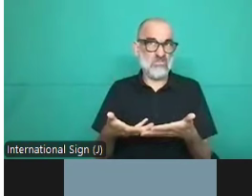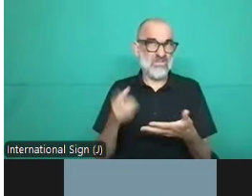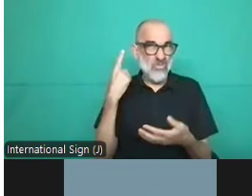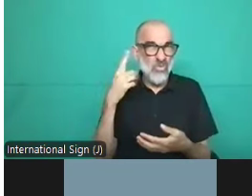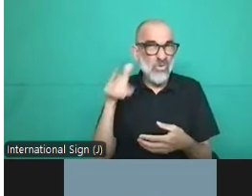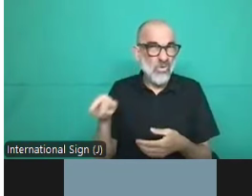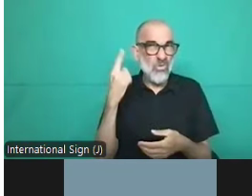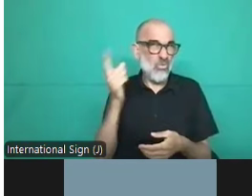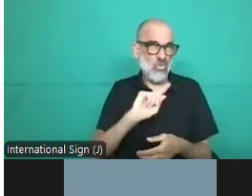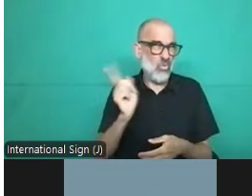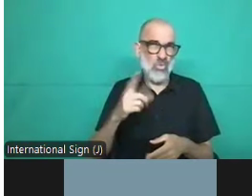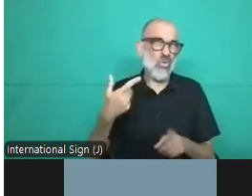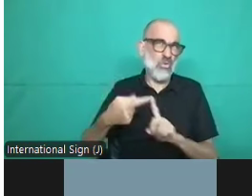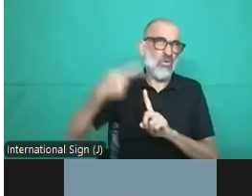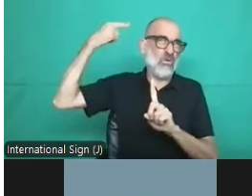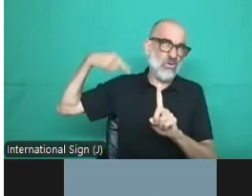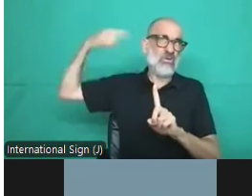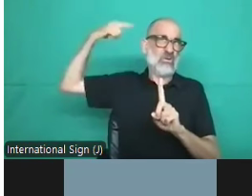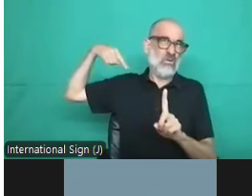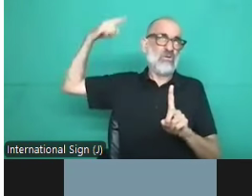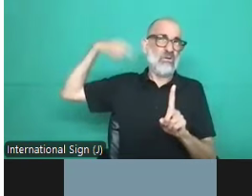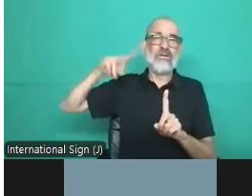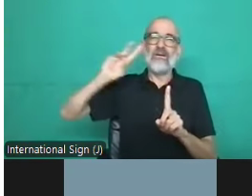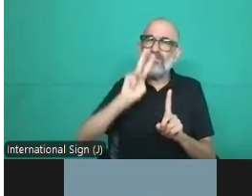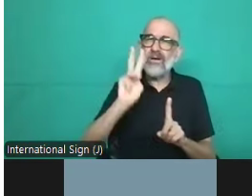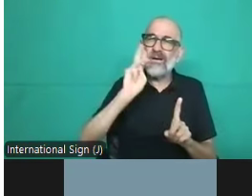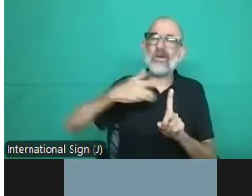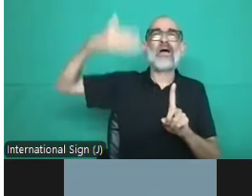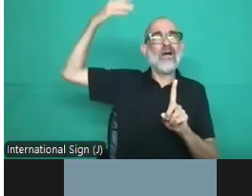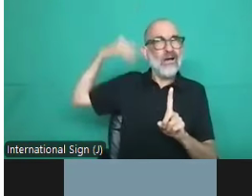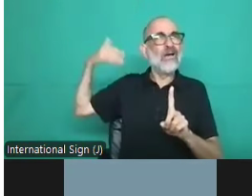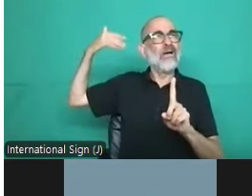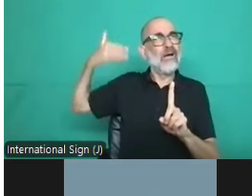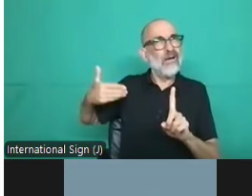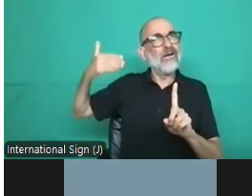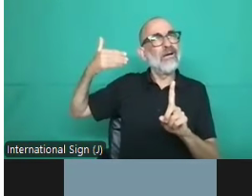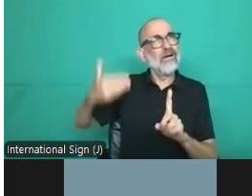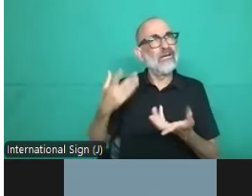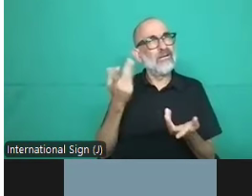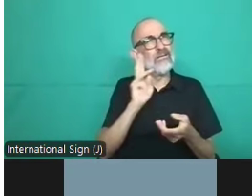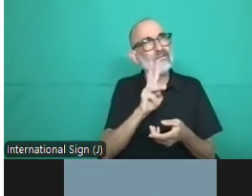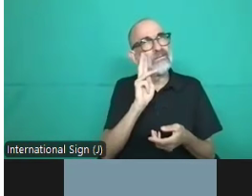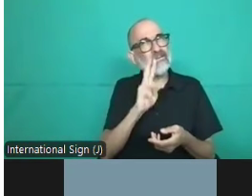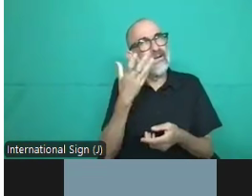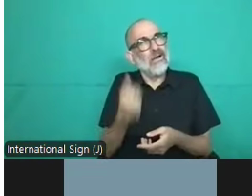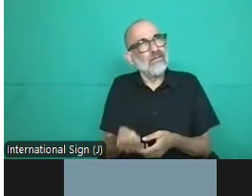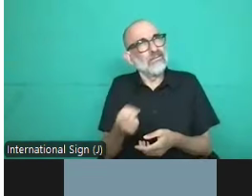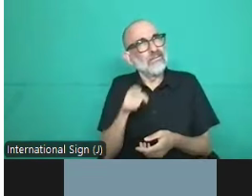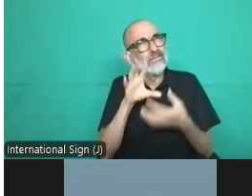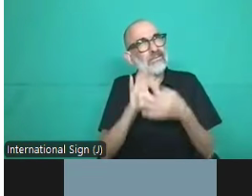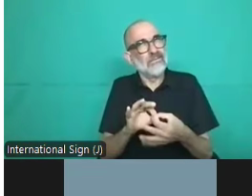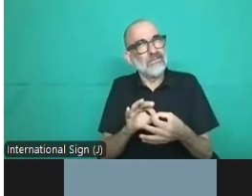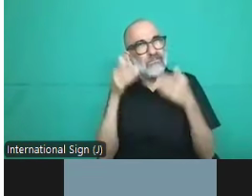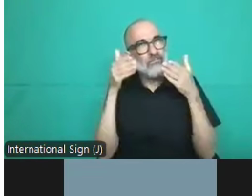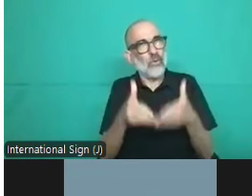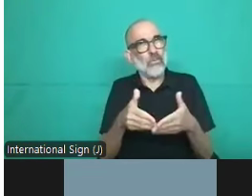a situação resolver não vai ser de una resolvida forma de muy uma maneira sencilla sino que simples, requiere una cantidad mas de esfuerzos requer que